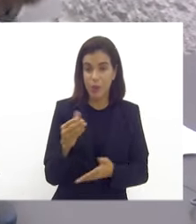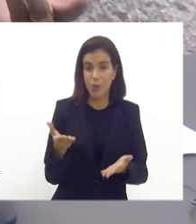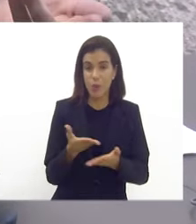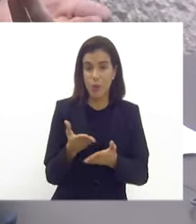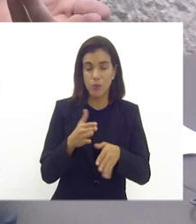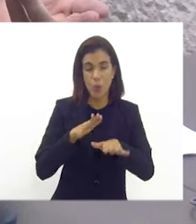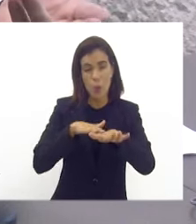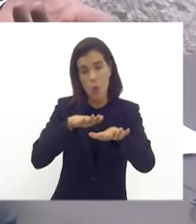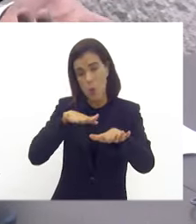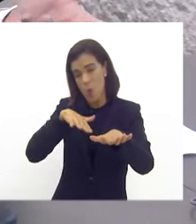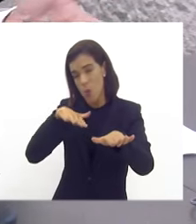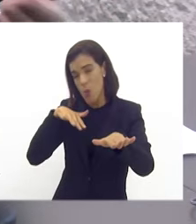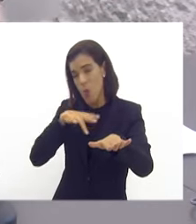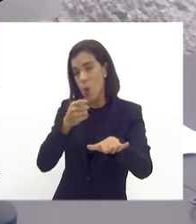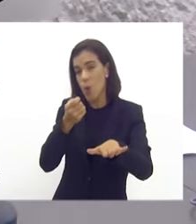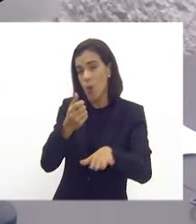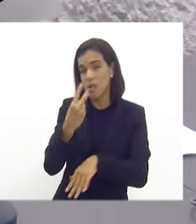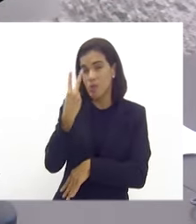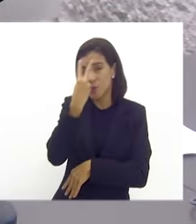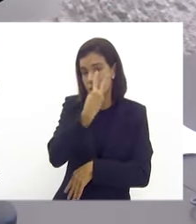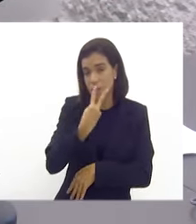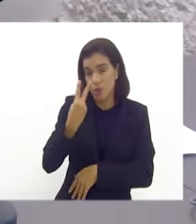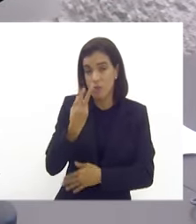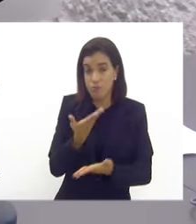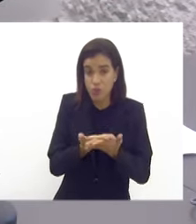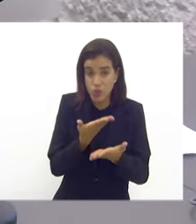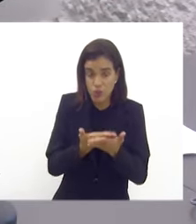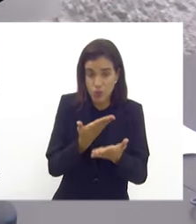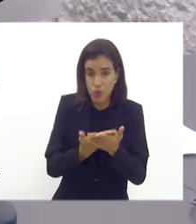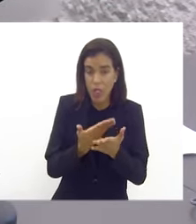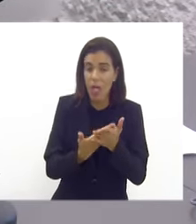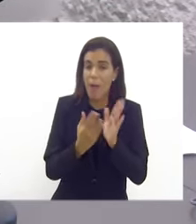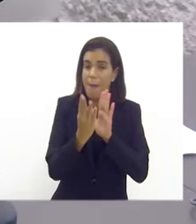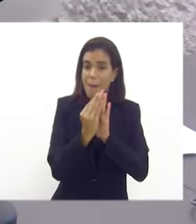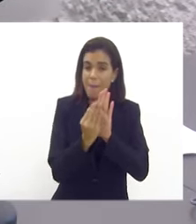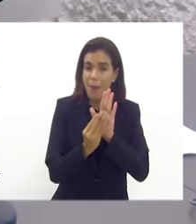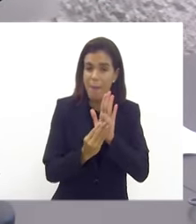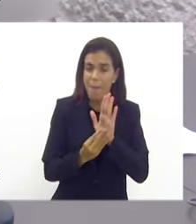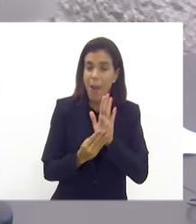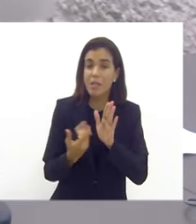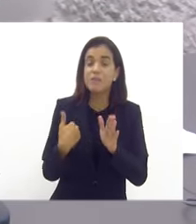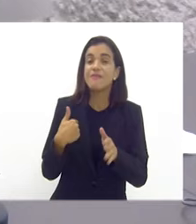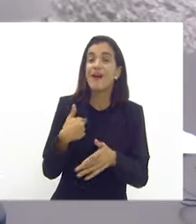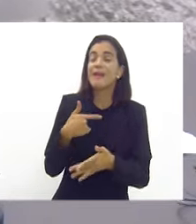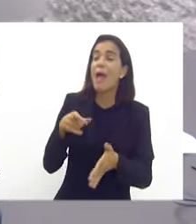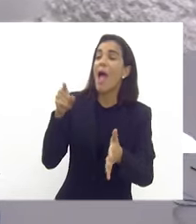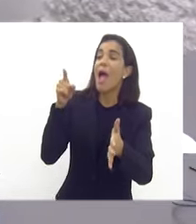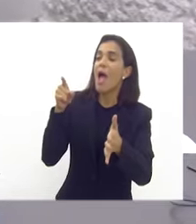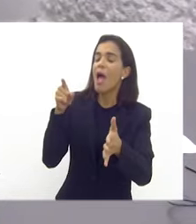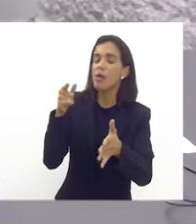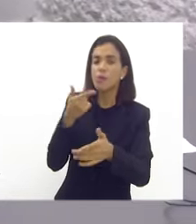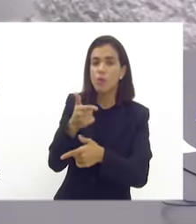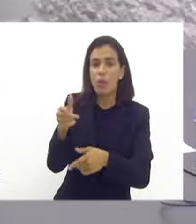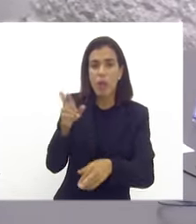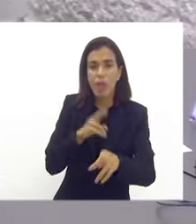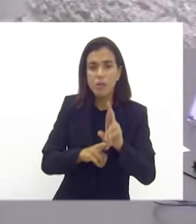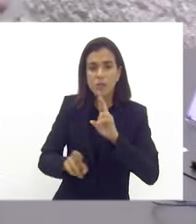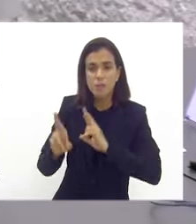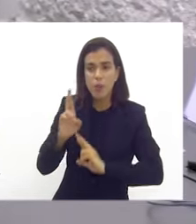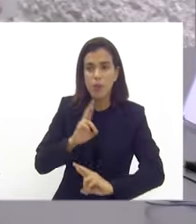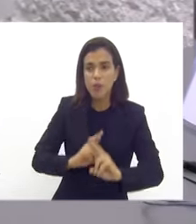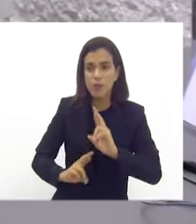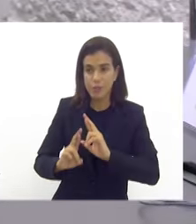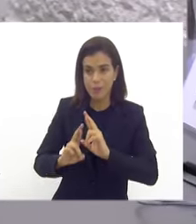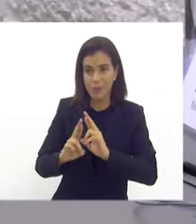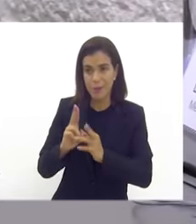um trânsito de quase 2 horas para ter que est estudando a matéria aí você chega aqui um monte de pergunta sem resposta né embora a